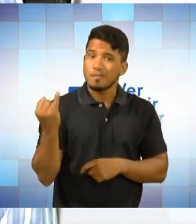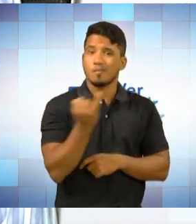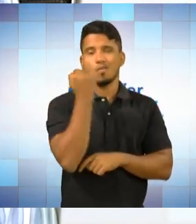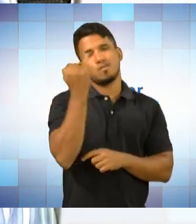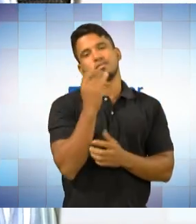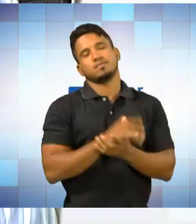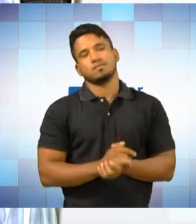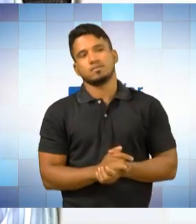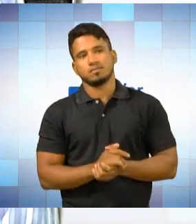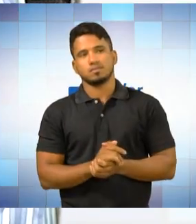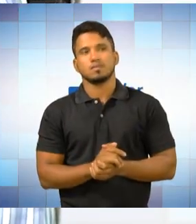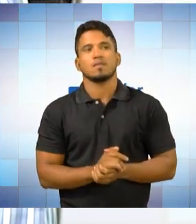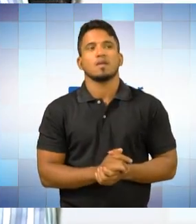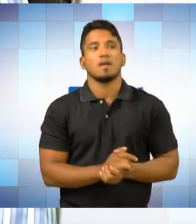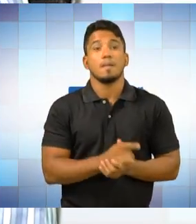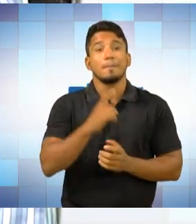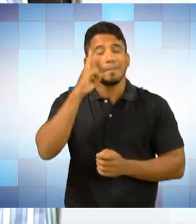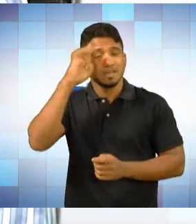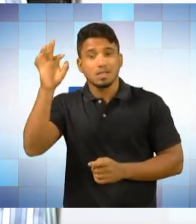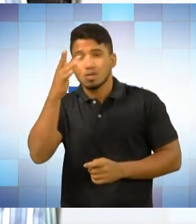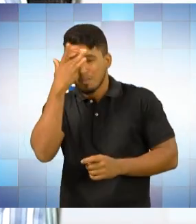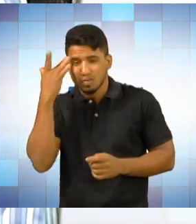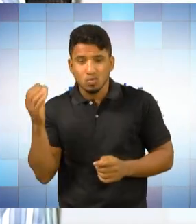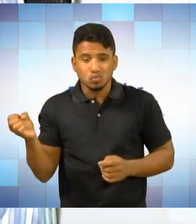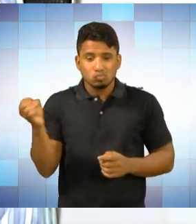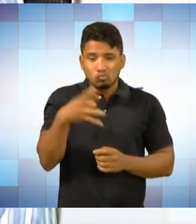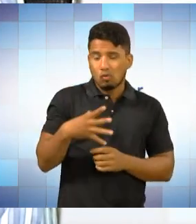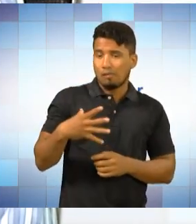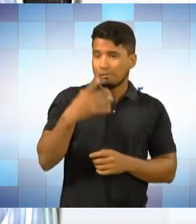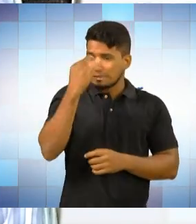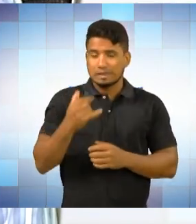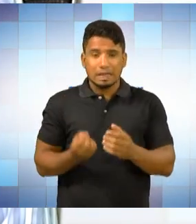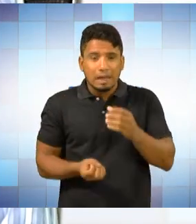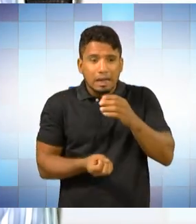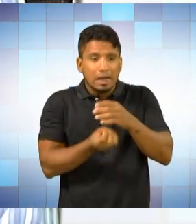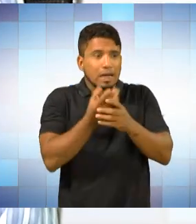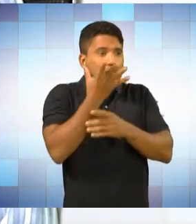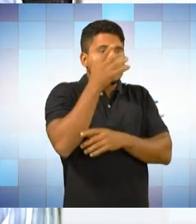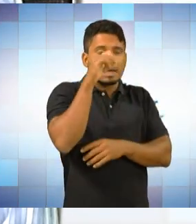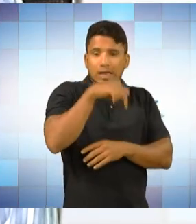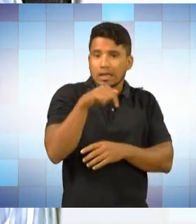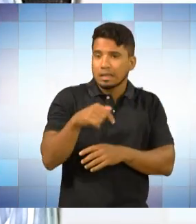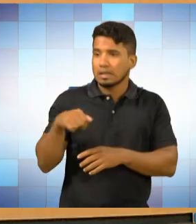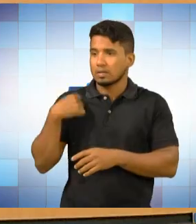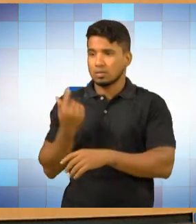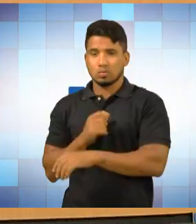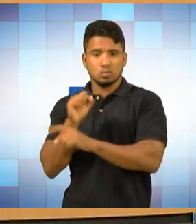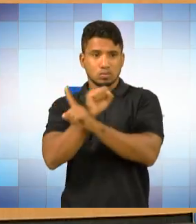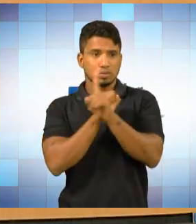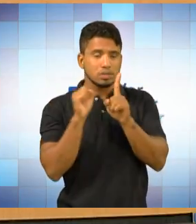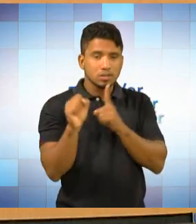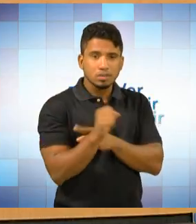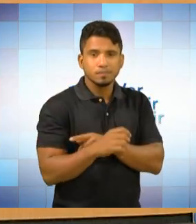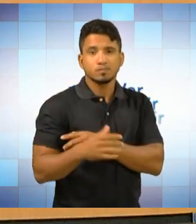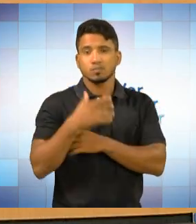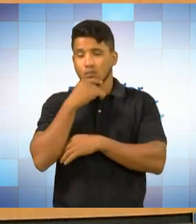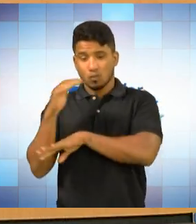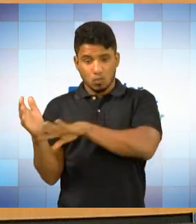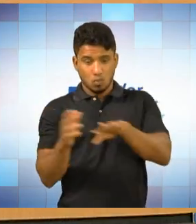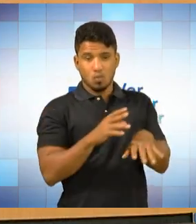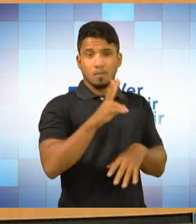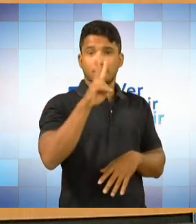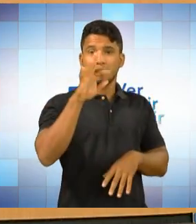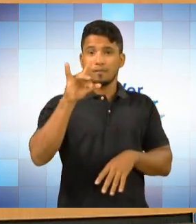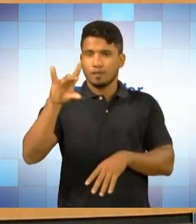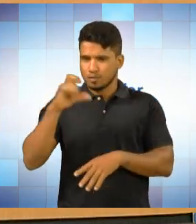criaram a nossa instituição pensando nos cegos que estavam à margem da sociedade. Inclusive, Veloso tinha uma frase,